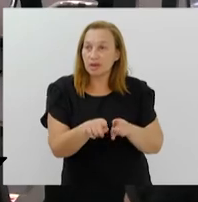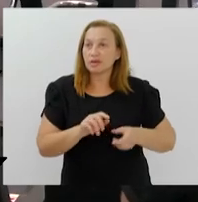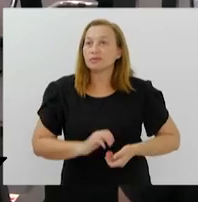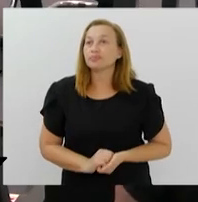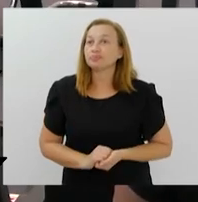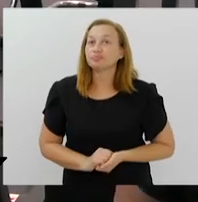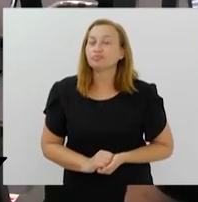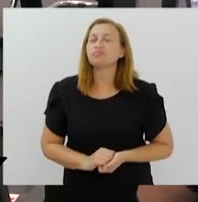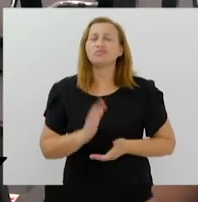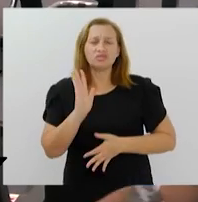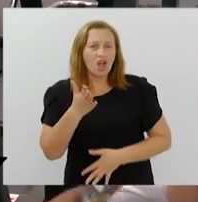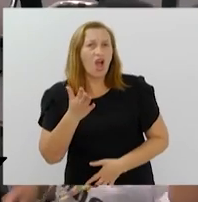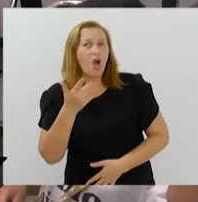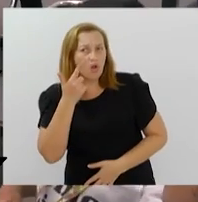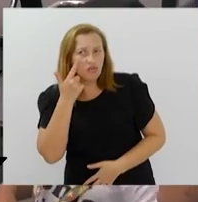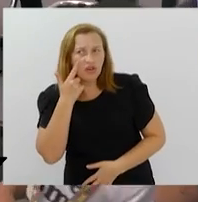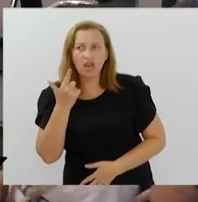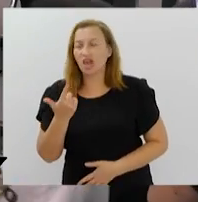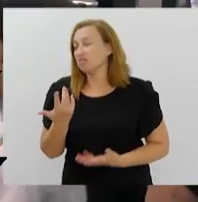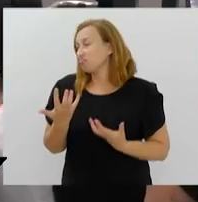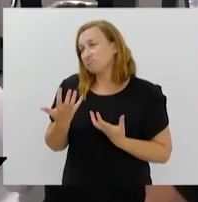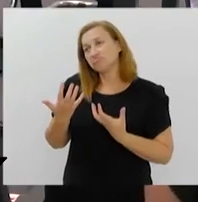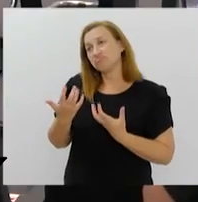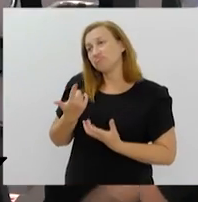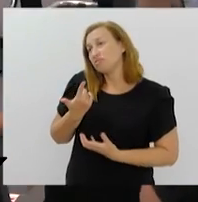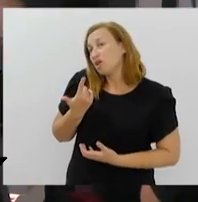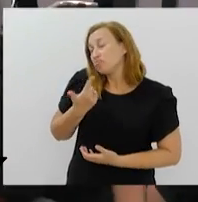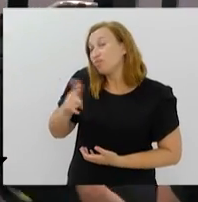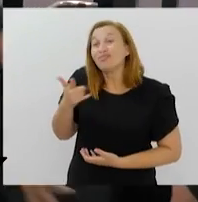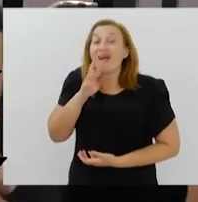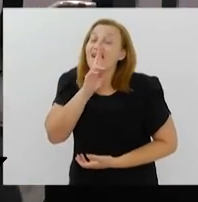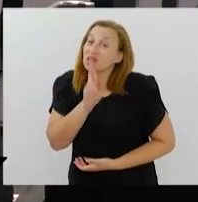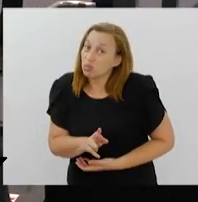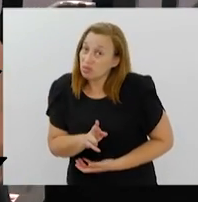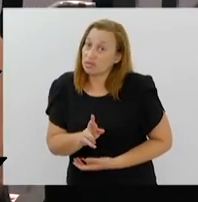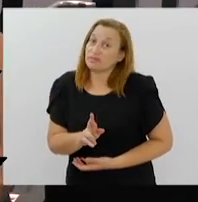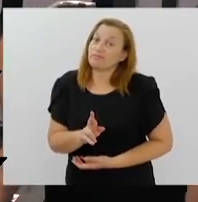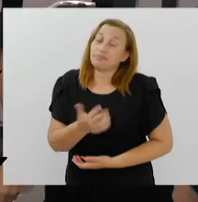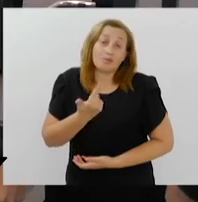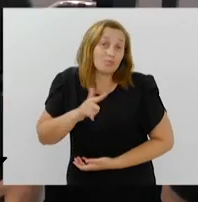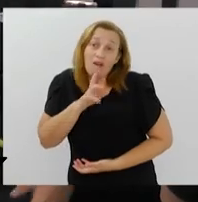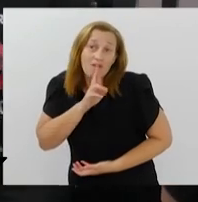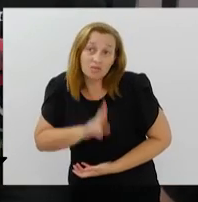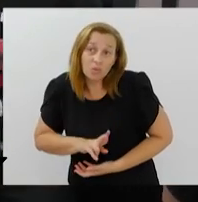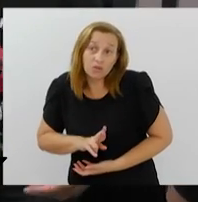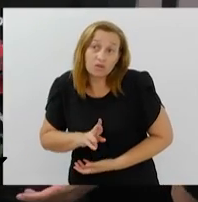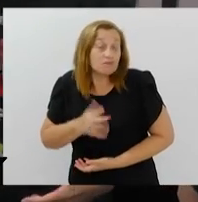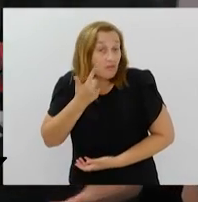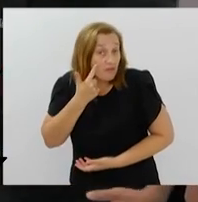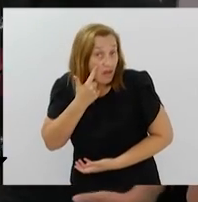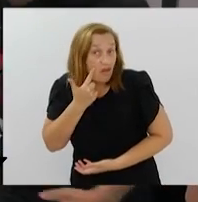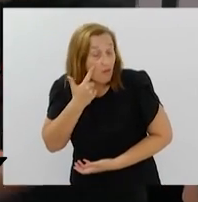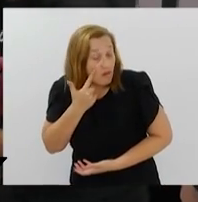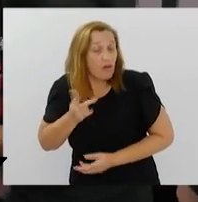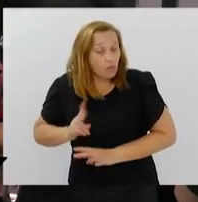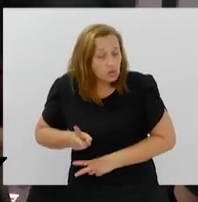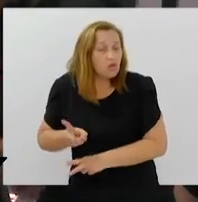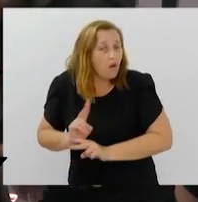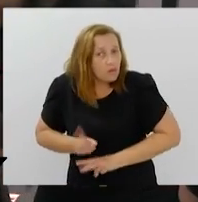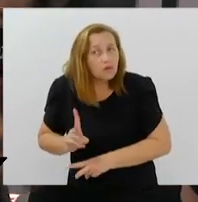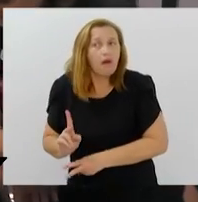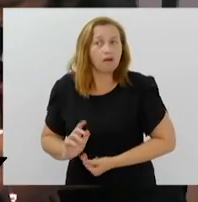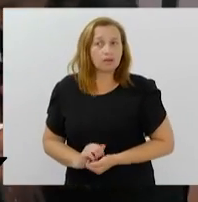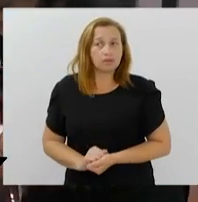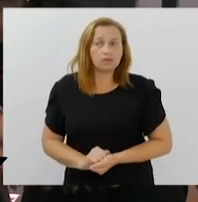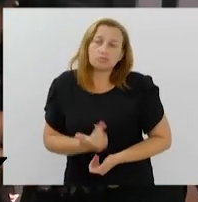pessoal já vi ele não não tem essa resposta não tem a resposta tema a resposta a gente vai continuar